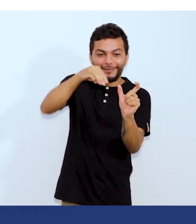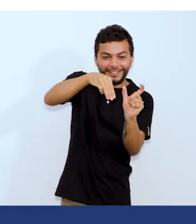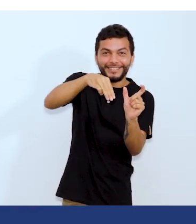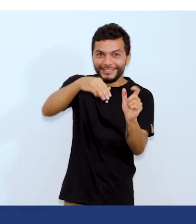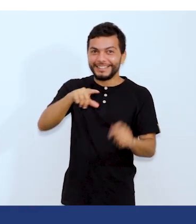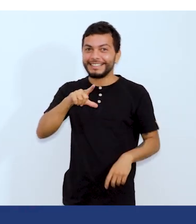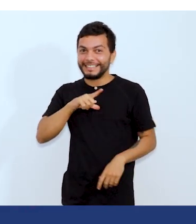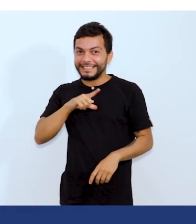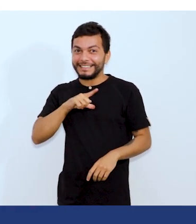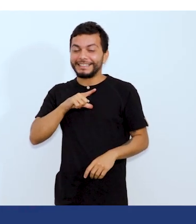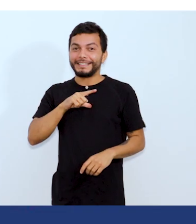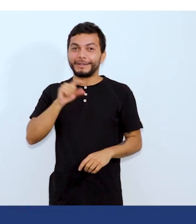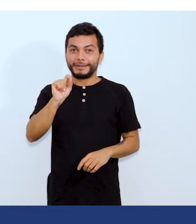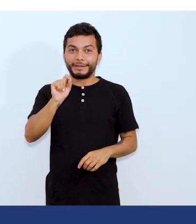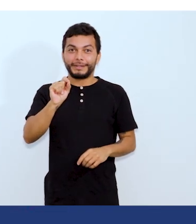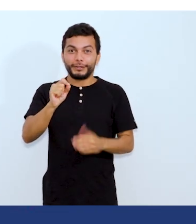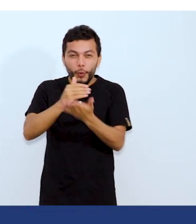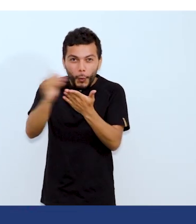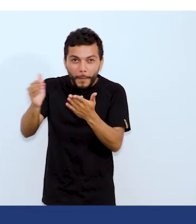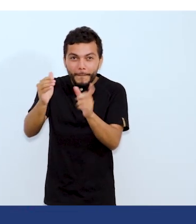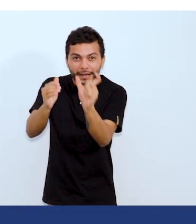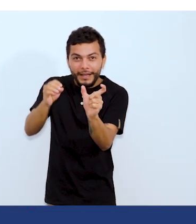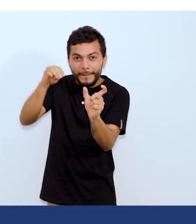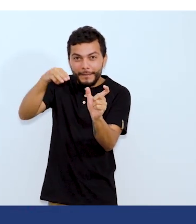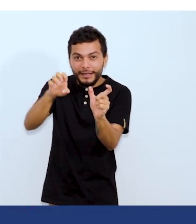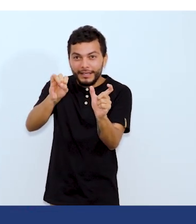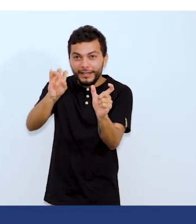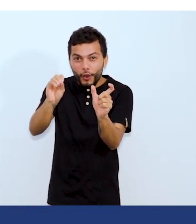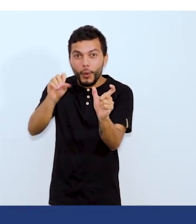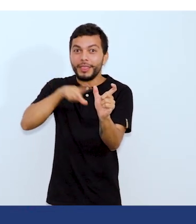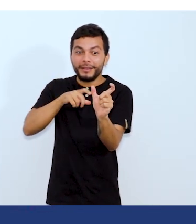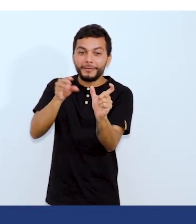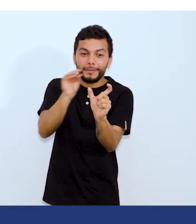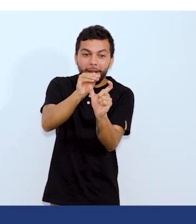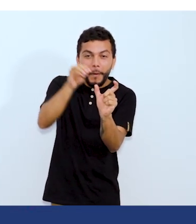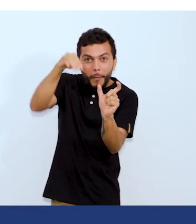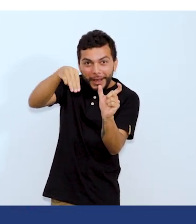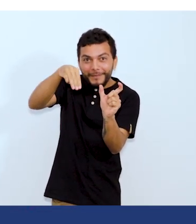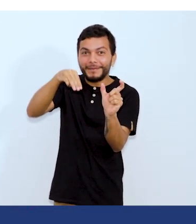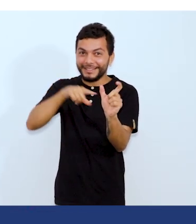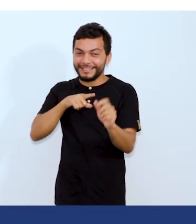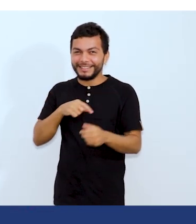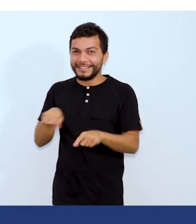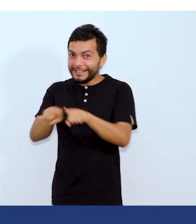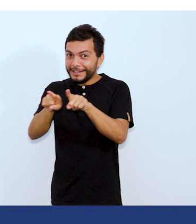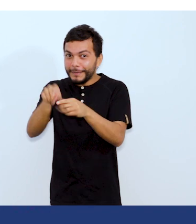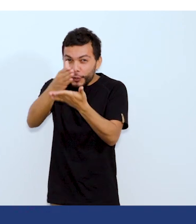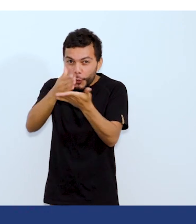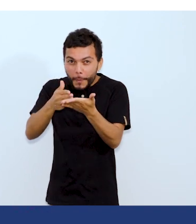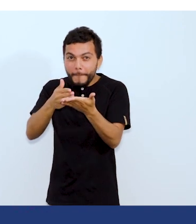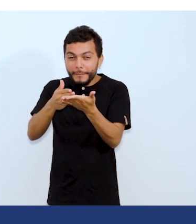da palavra meio, também temos o M. Olha aí como ele aparece. E no meio da